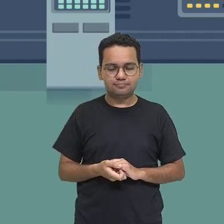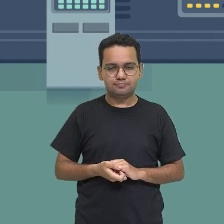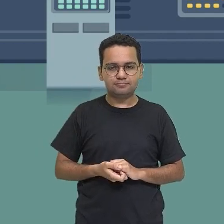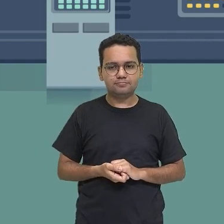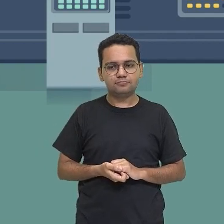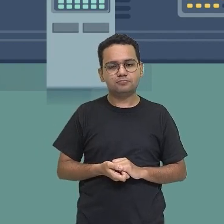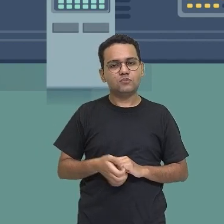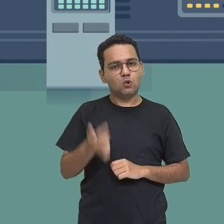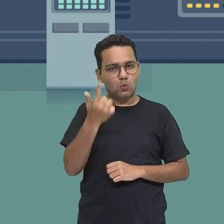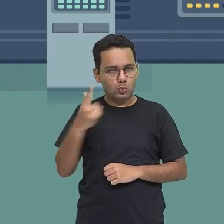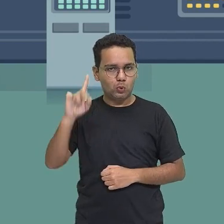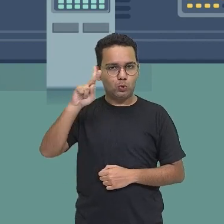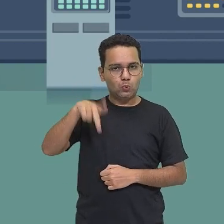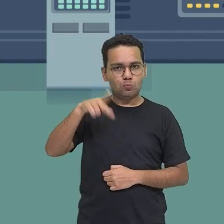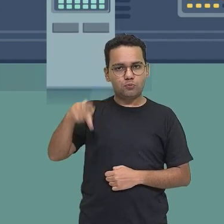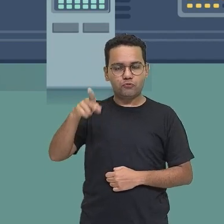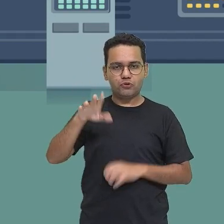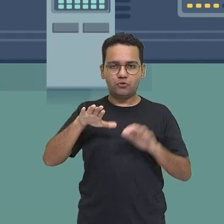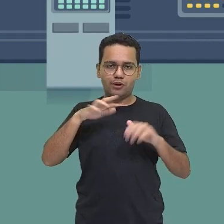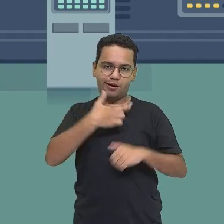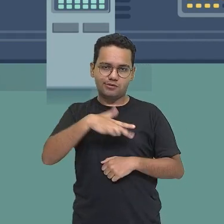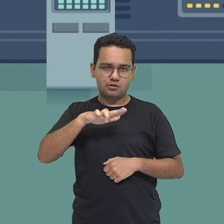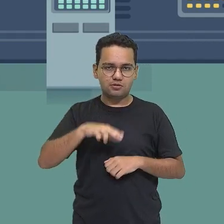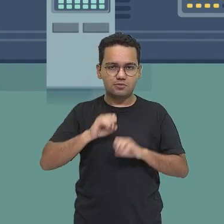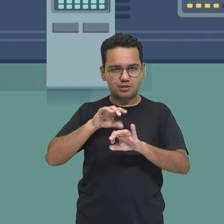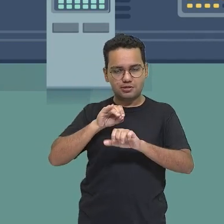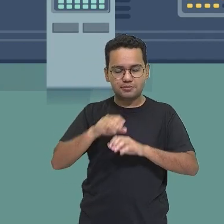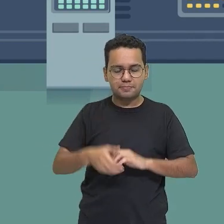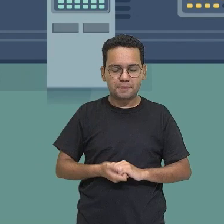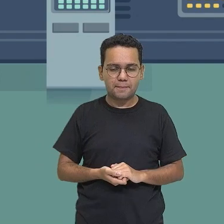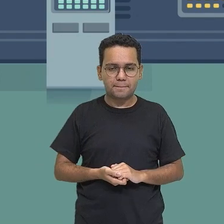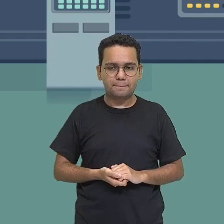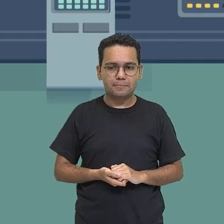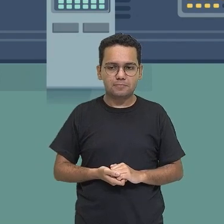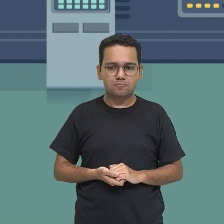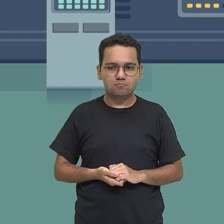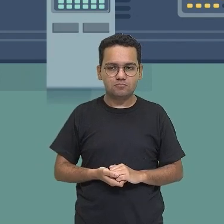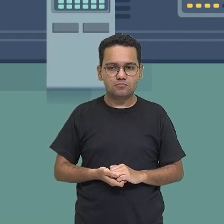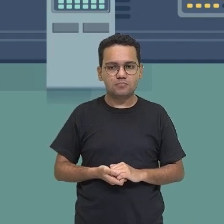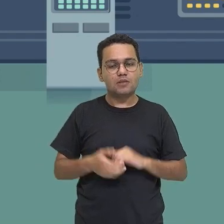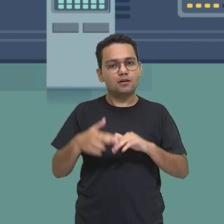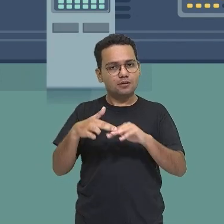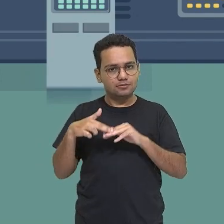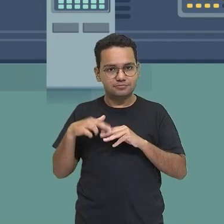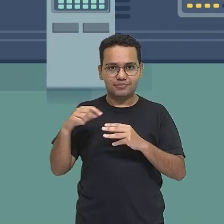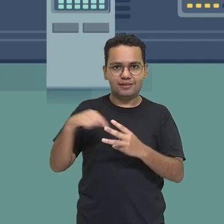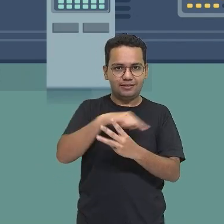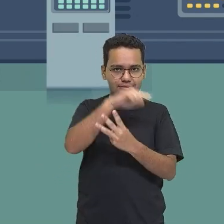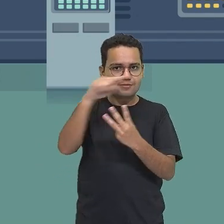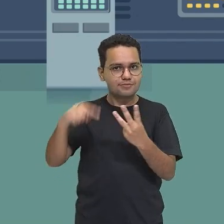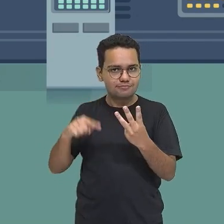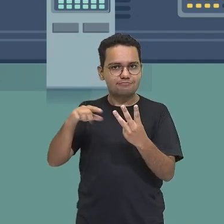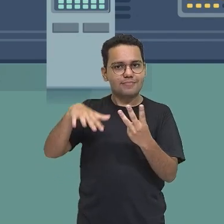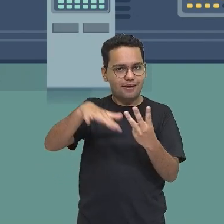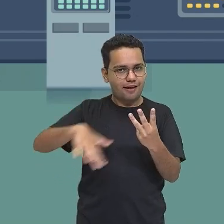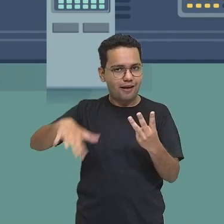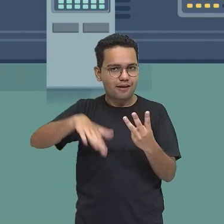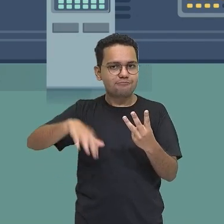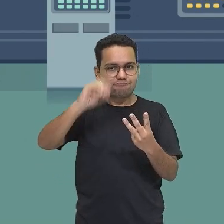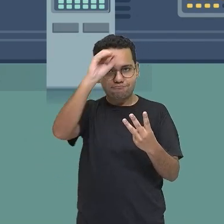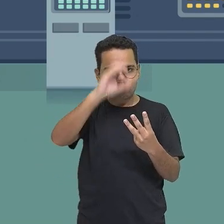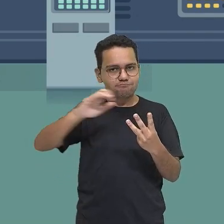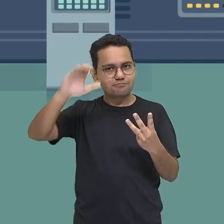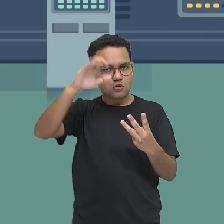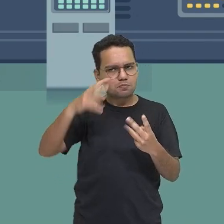de um professor do ensino religioso. Então, eu quis trazer essas três vertentes para que vocês percebam que